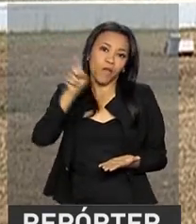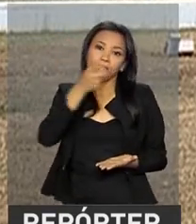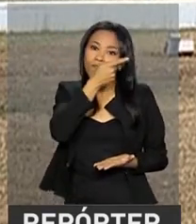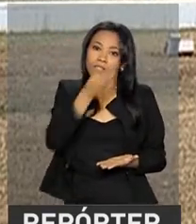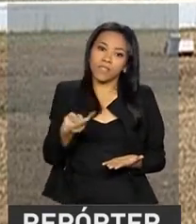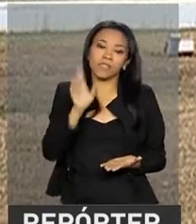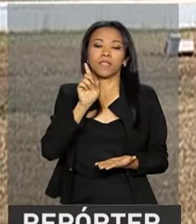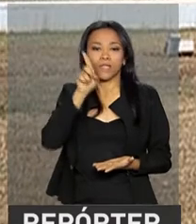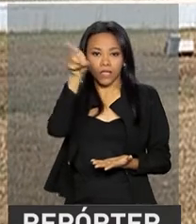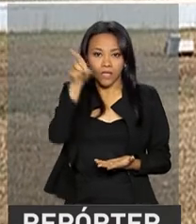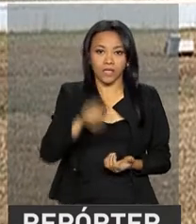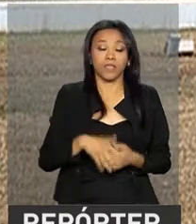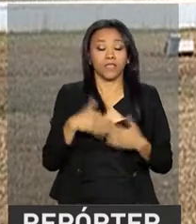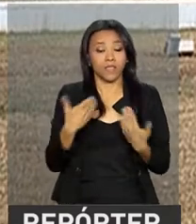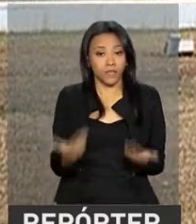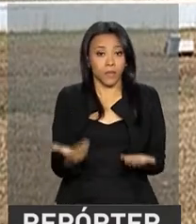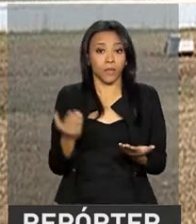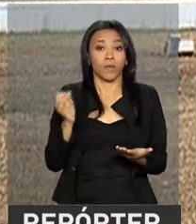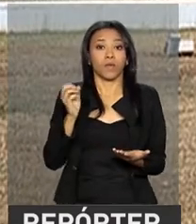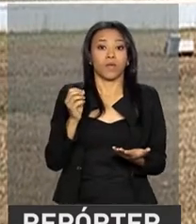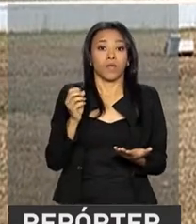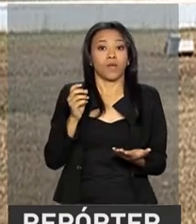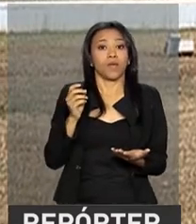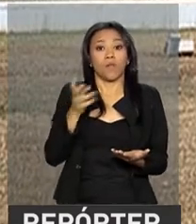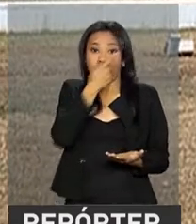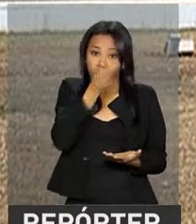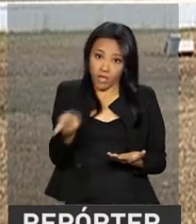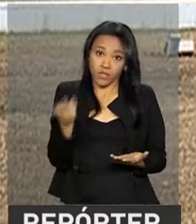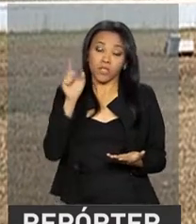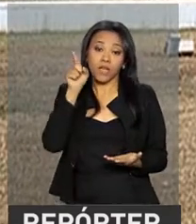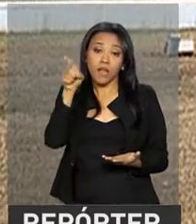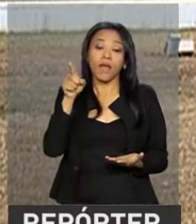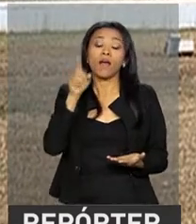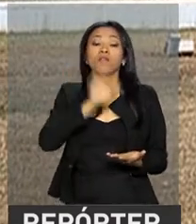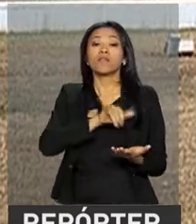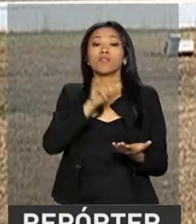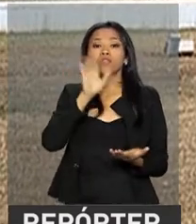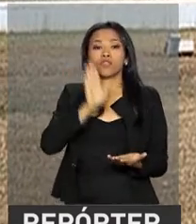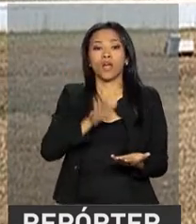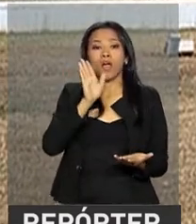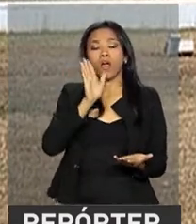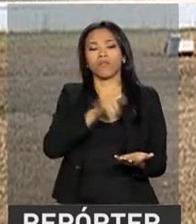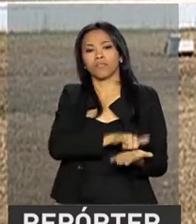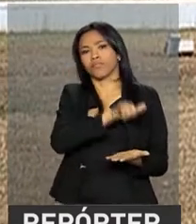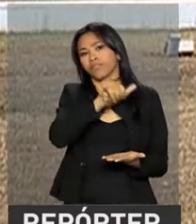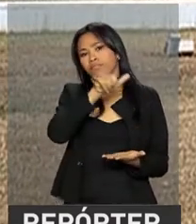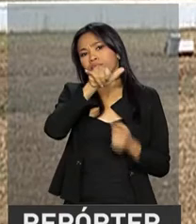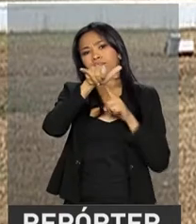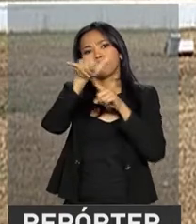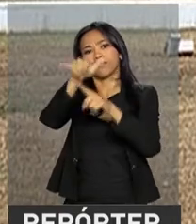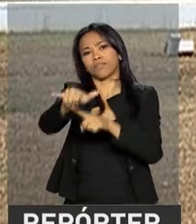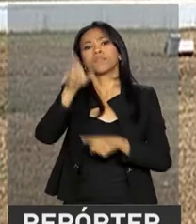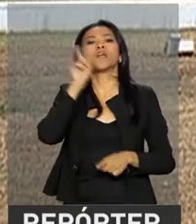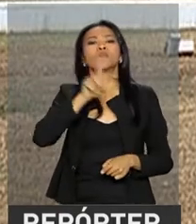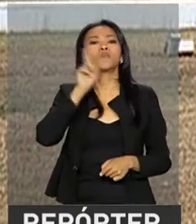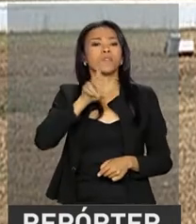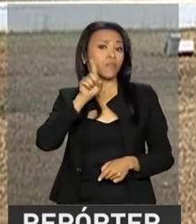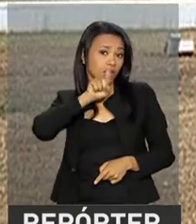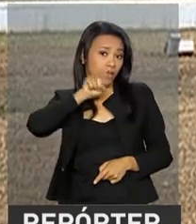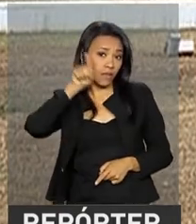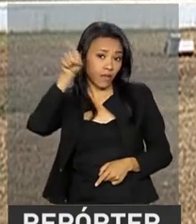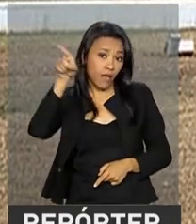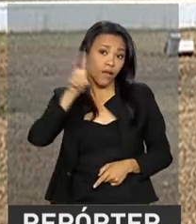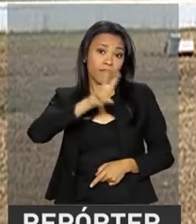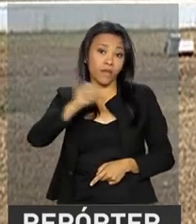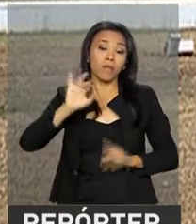visita oficial. Uma viagem oficial. Ele partiu para a base aérea e rumo aos Estados Unidos e lá ele